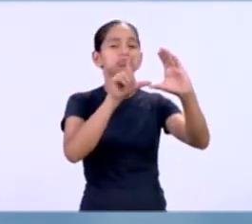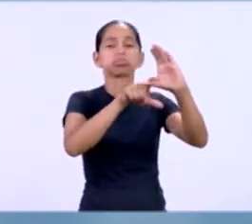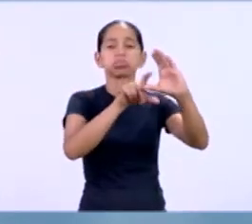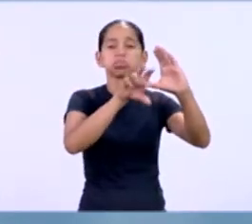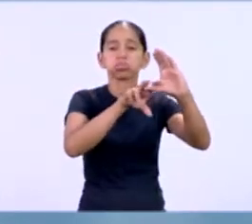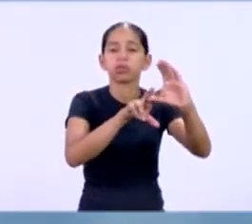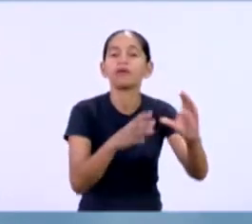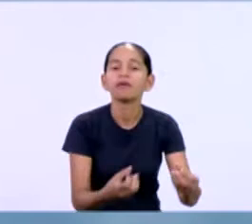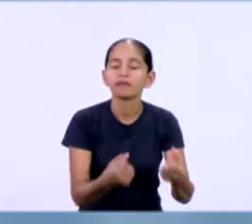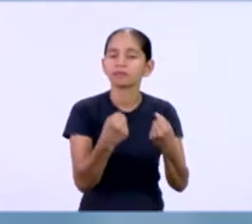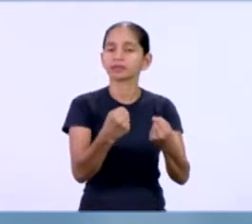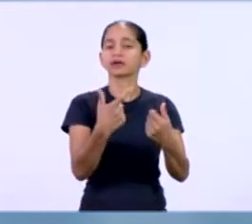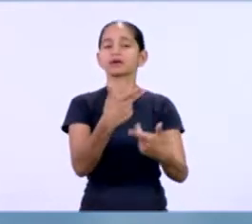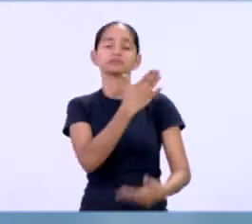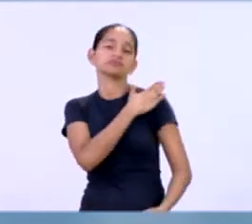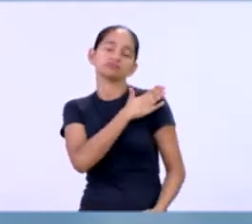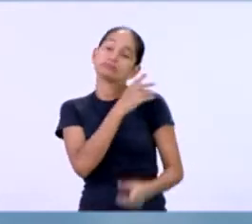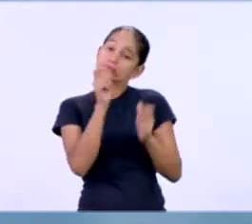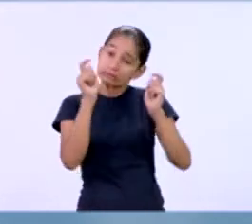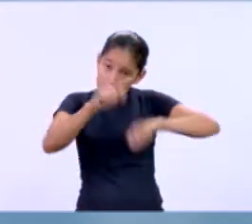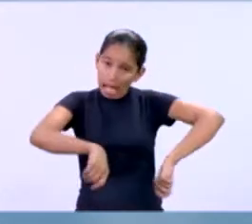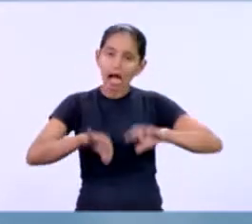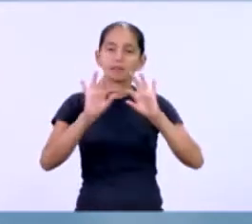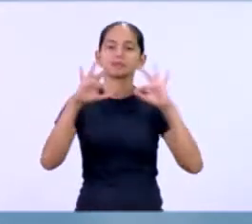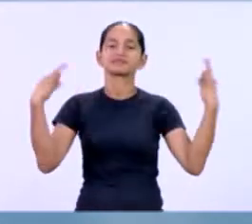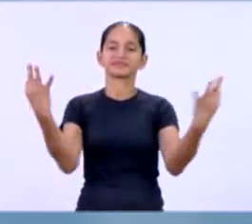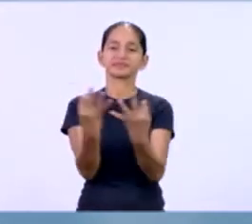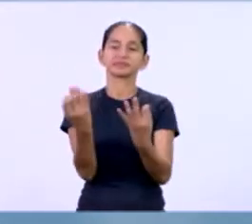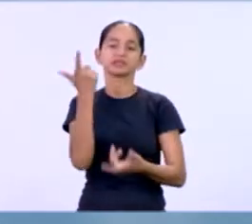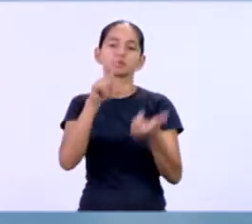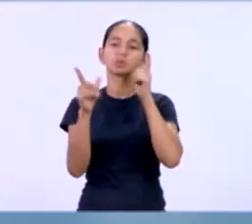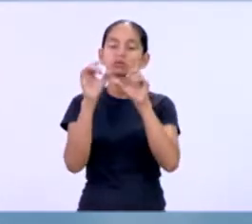vale a pena se perguntar se dá para sustentar de verdade